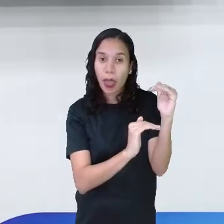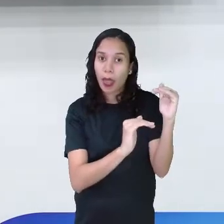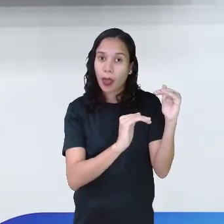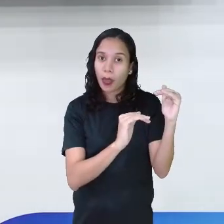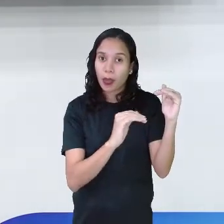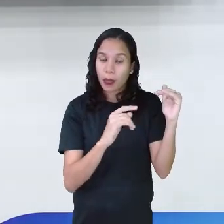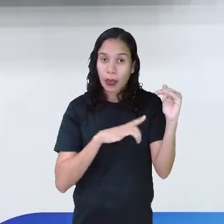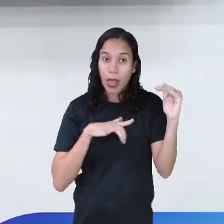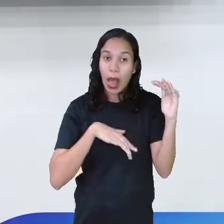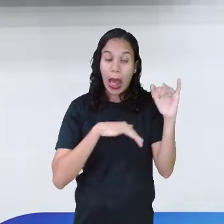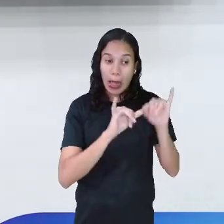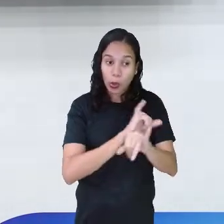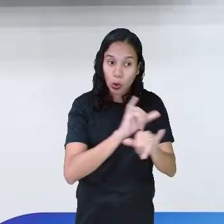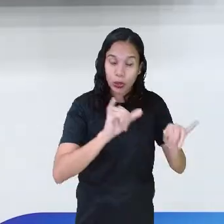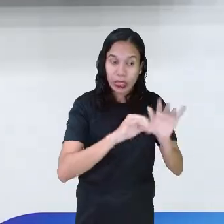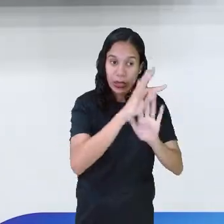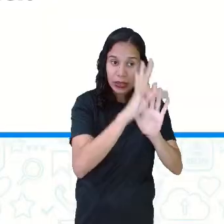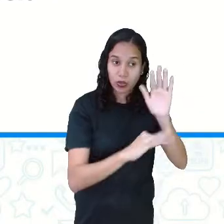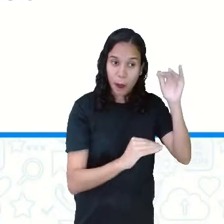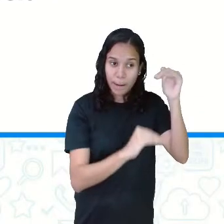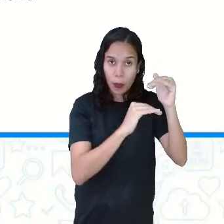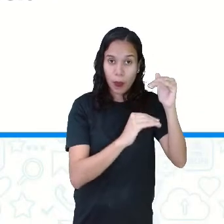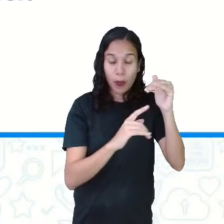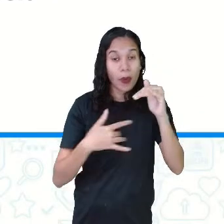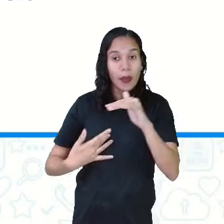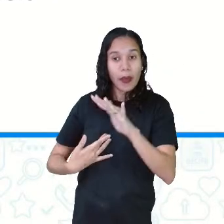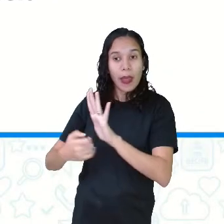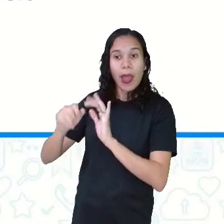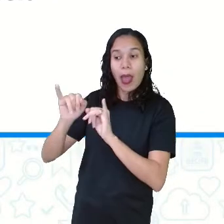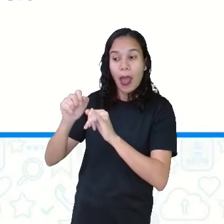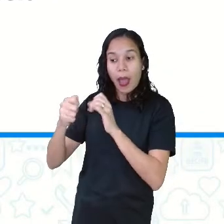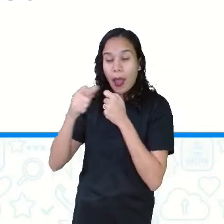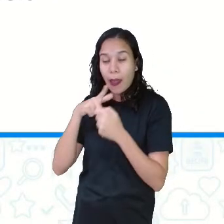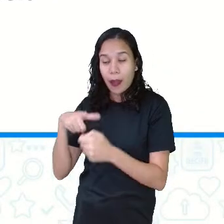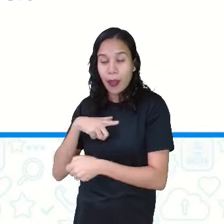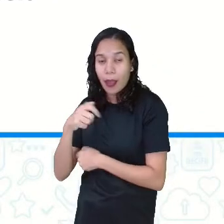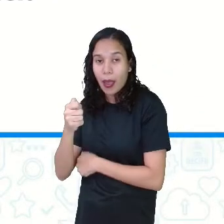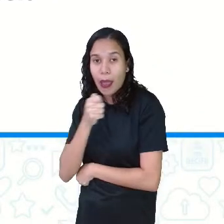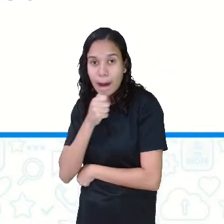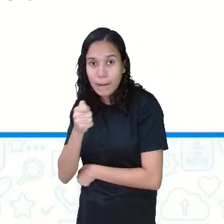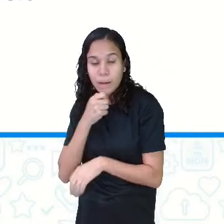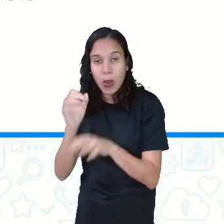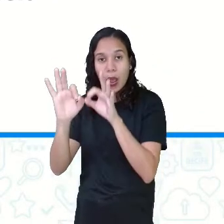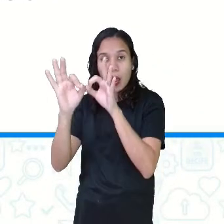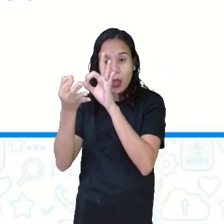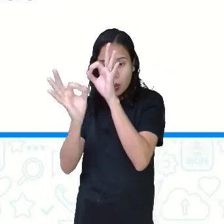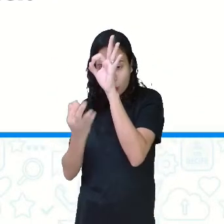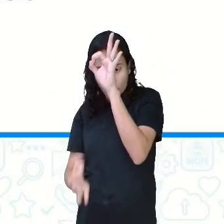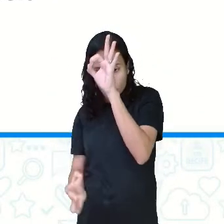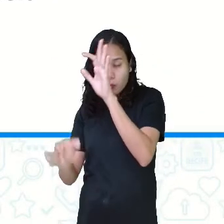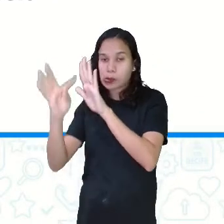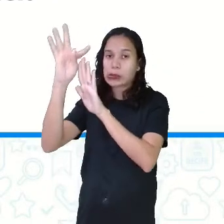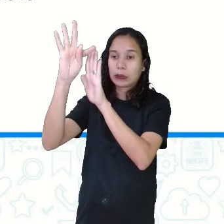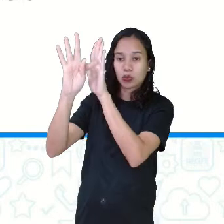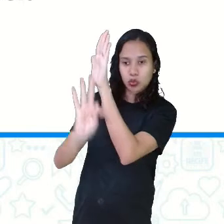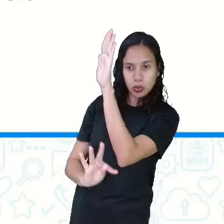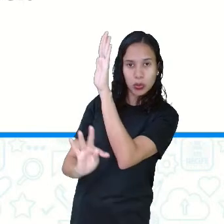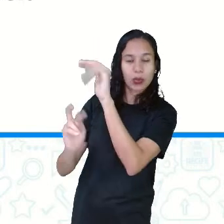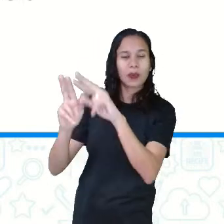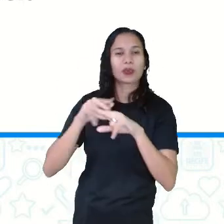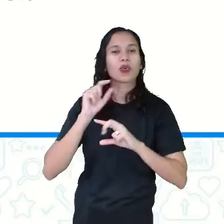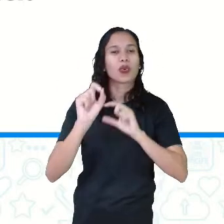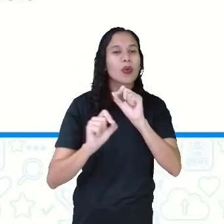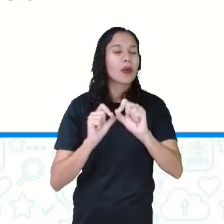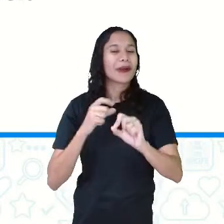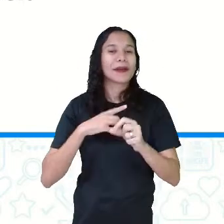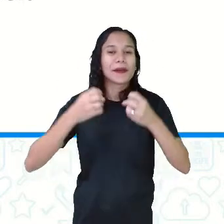a reportagem está dizendo que é um texto mais longo. Por quê? Vamos ver daqui a pouco. E já podemos